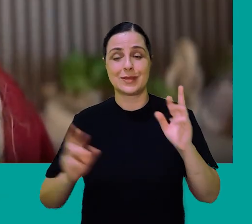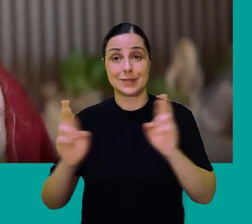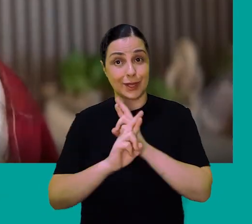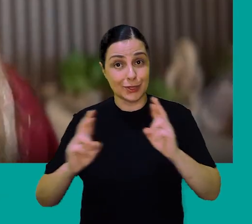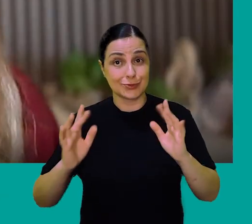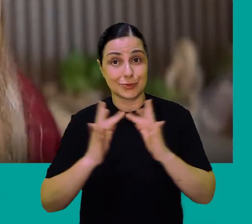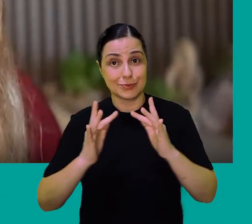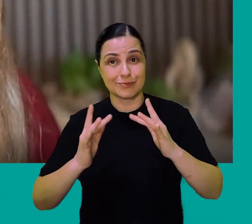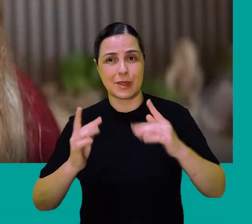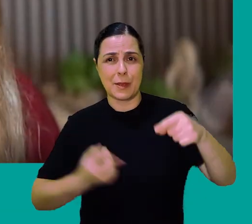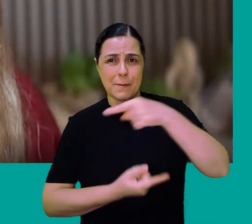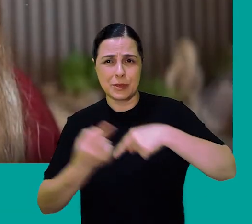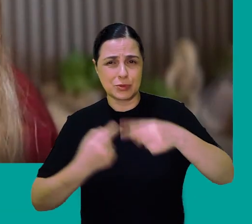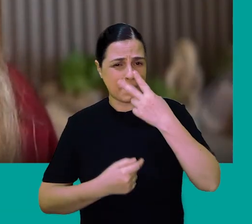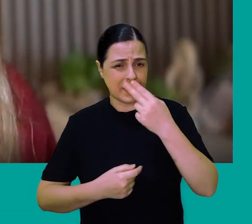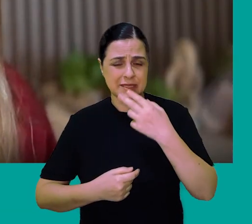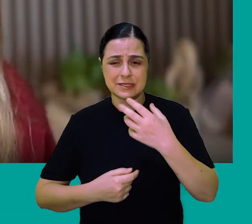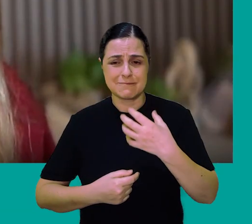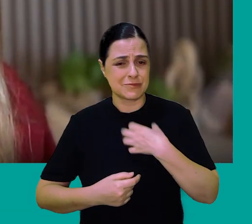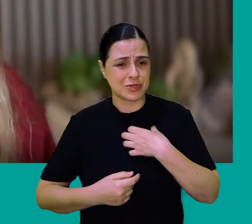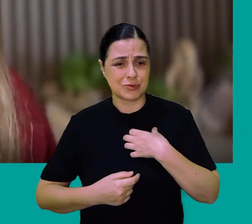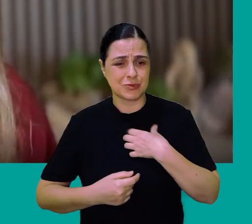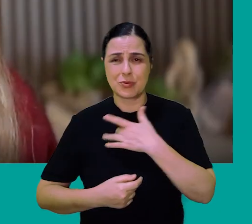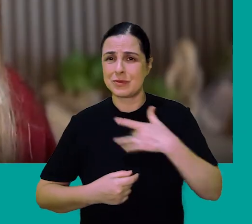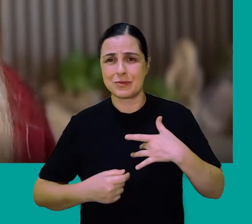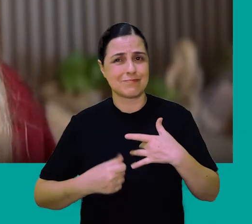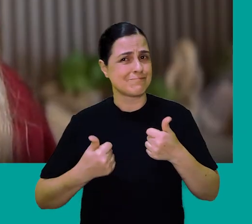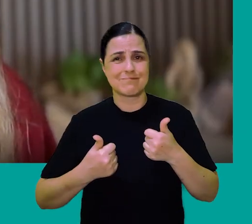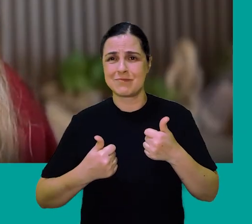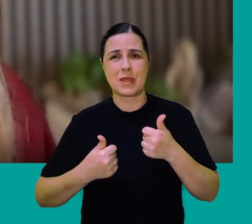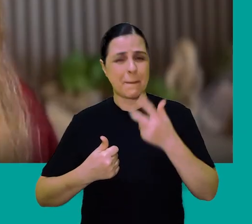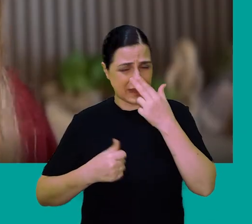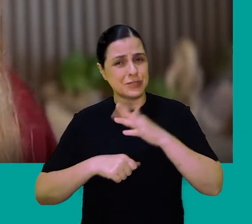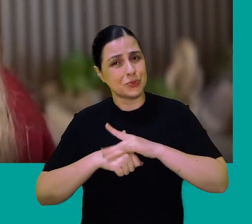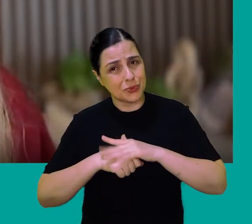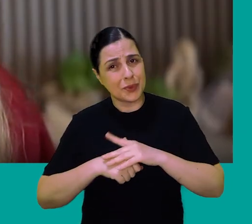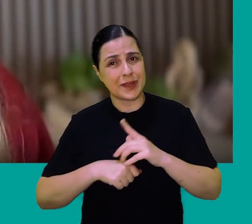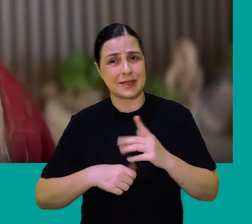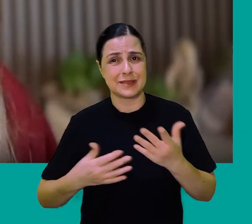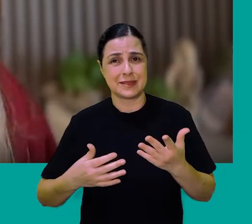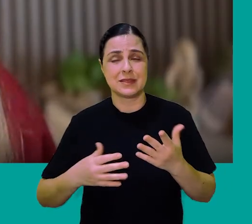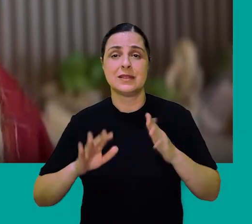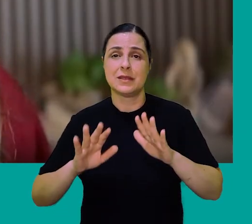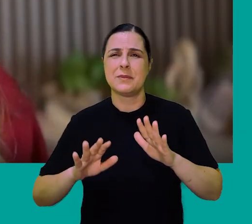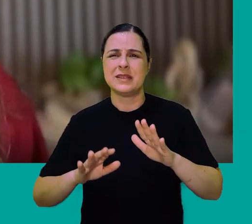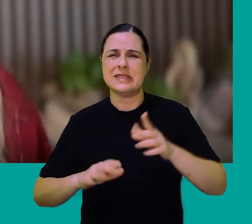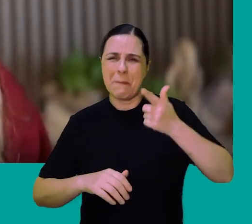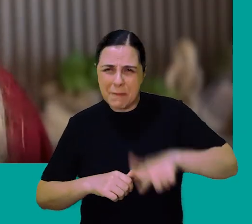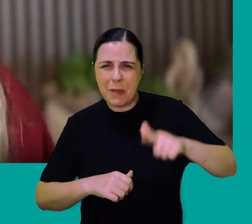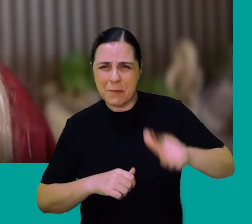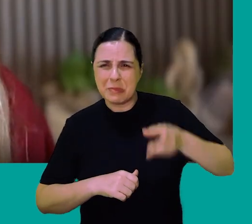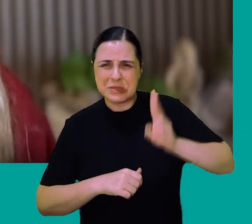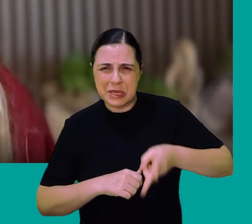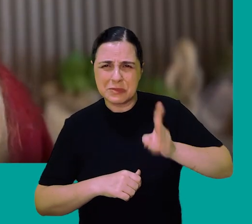relações adoecido, porque se eu tenho espaço para repetir um negócio desse sempre, sinal